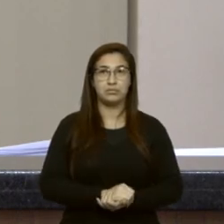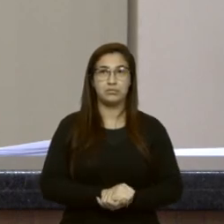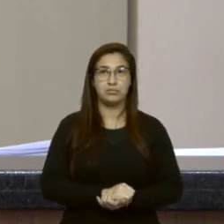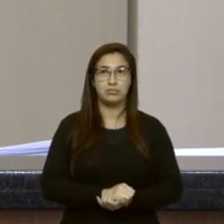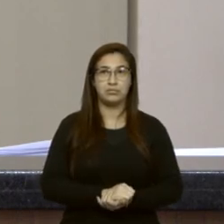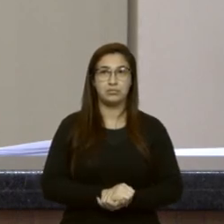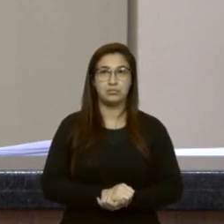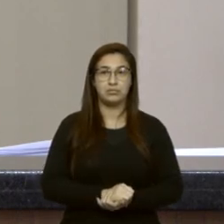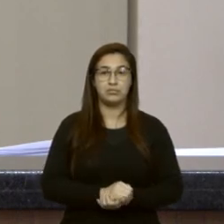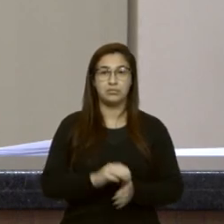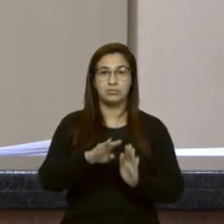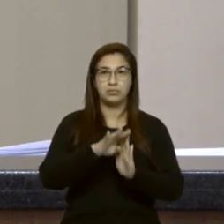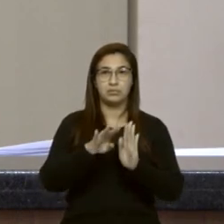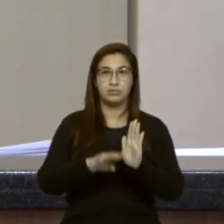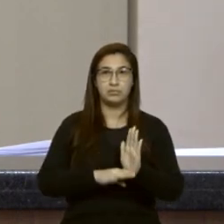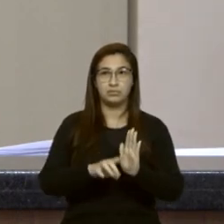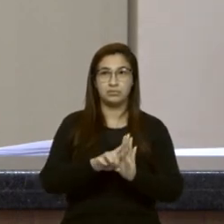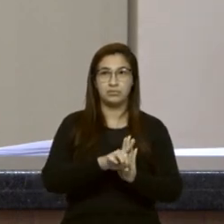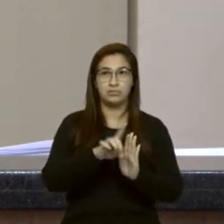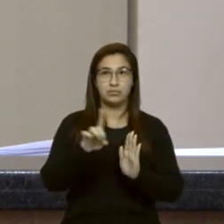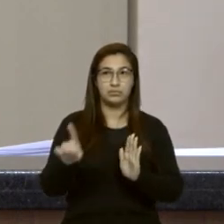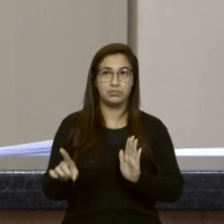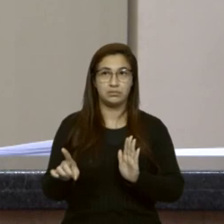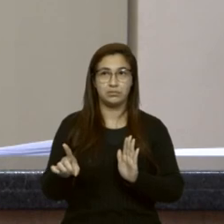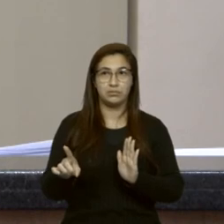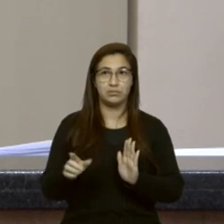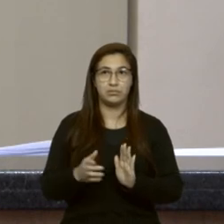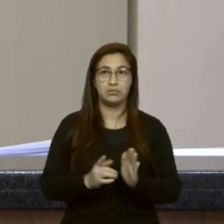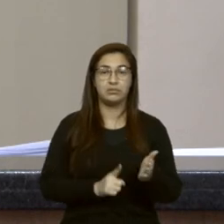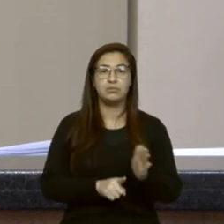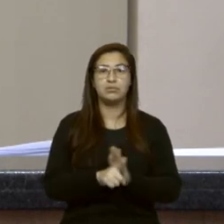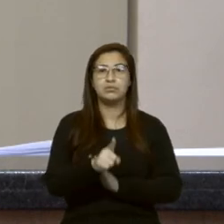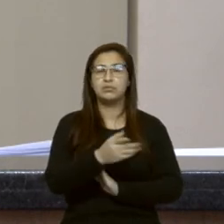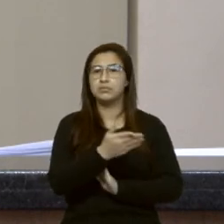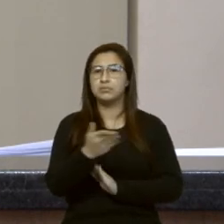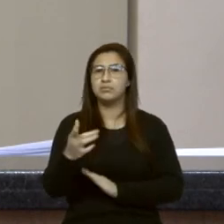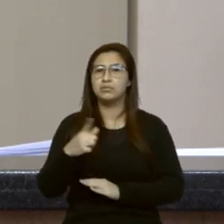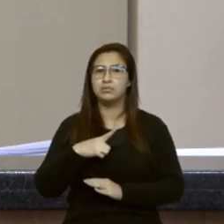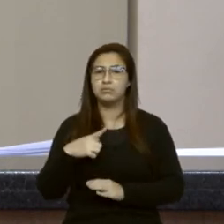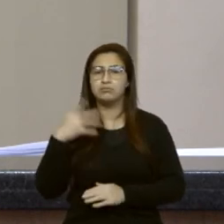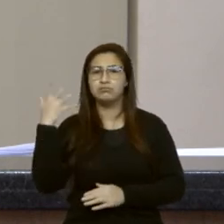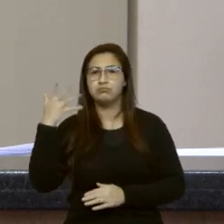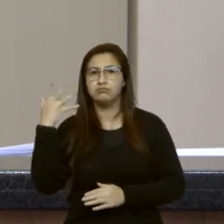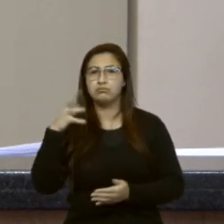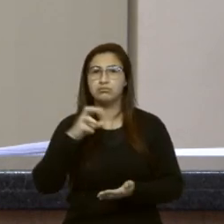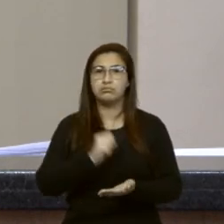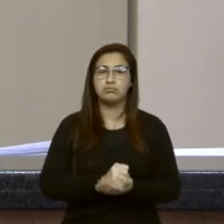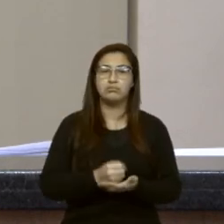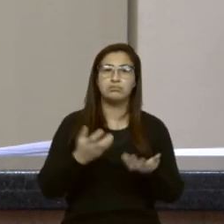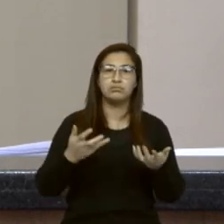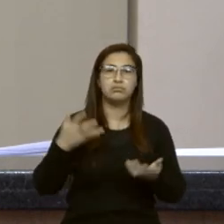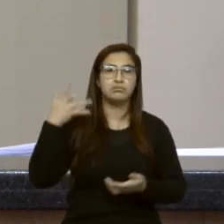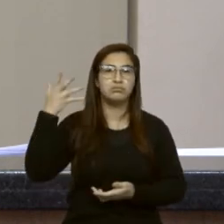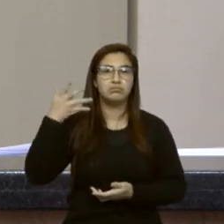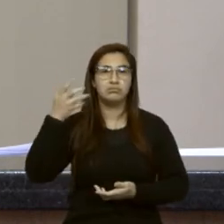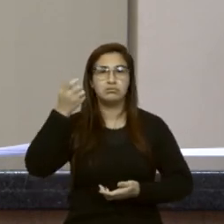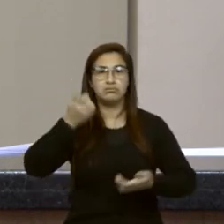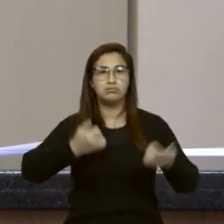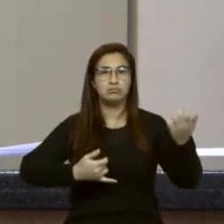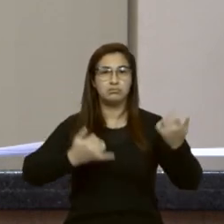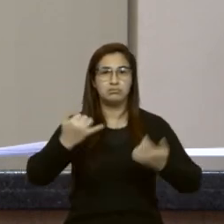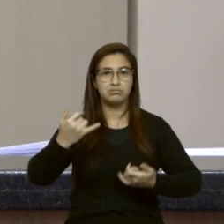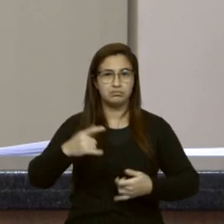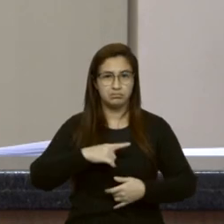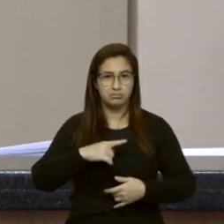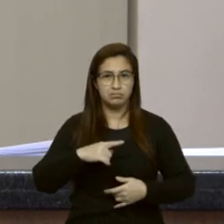à ordem do dia. Pergunto se existe ainda algum deputado que iria fazer uso